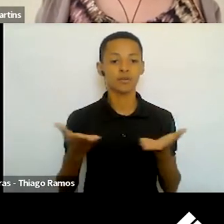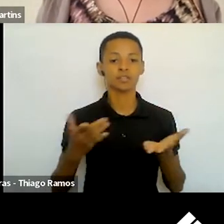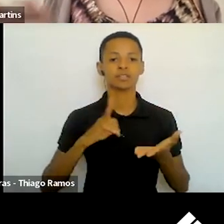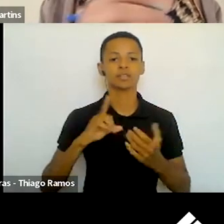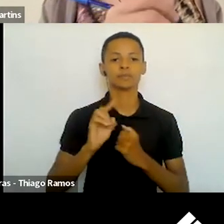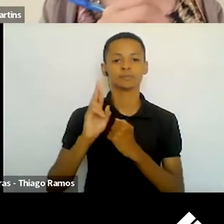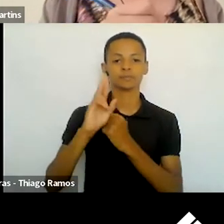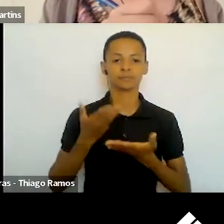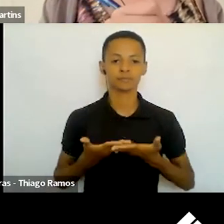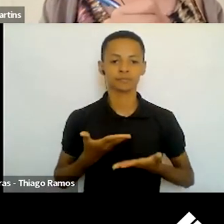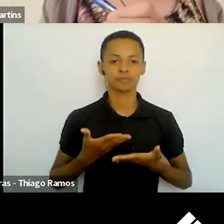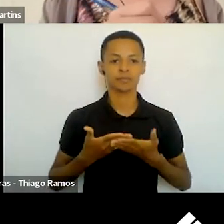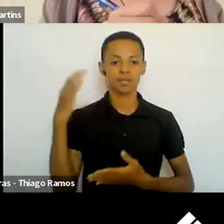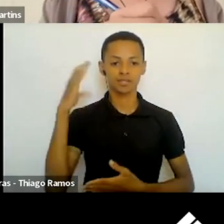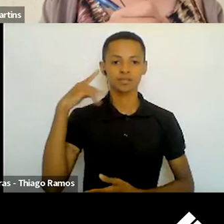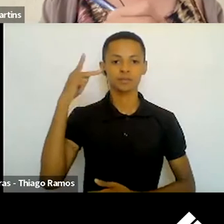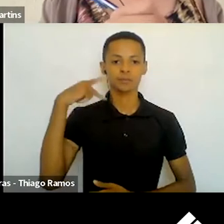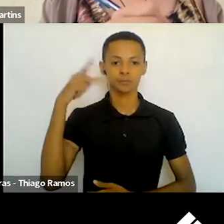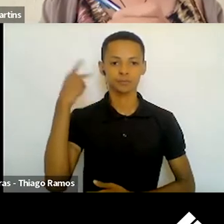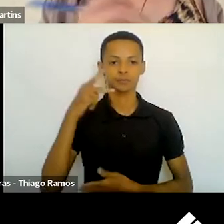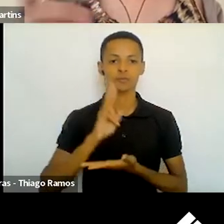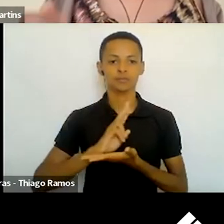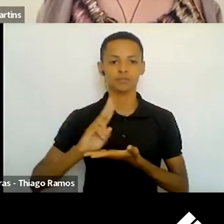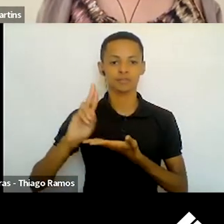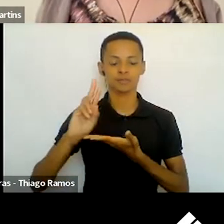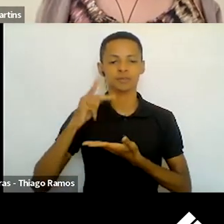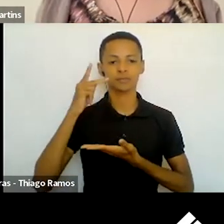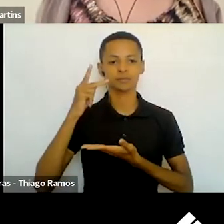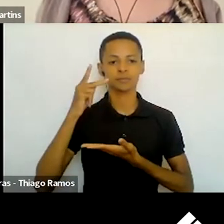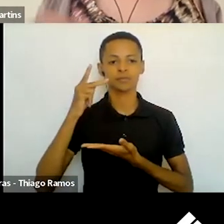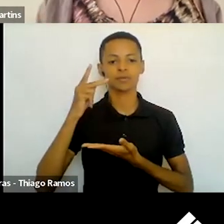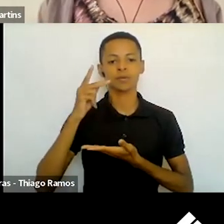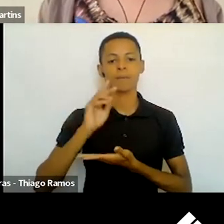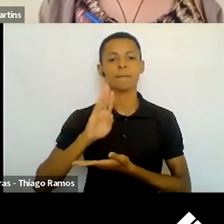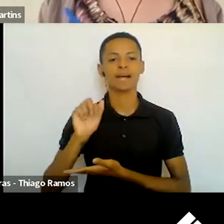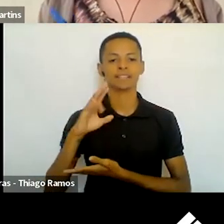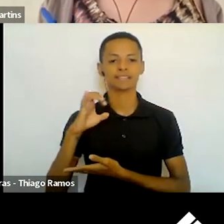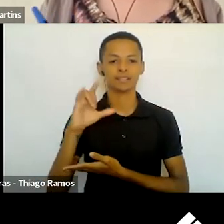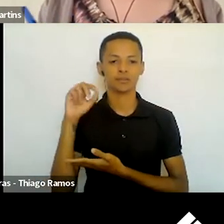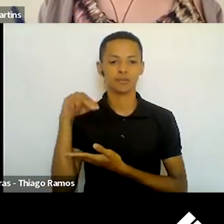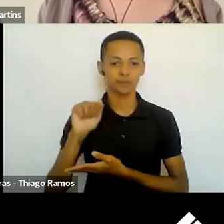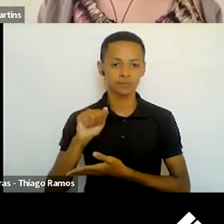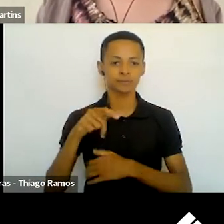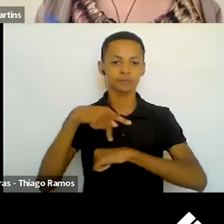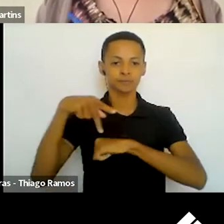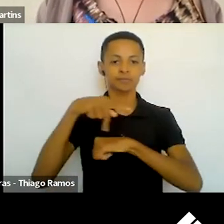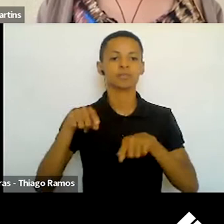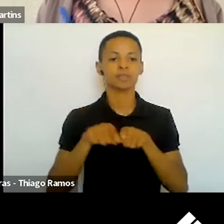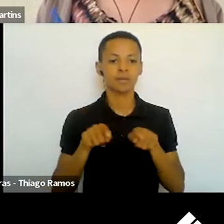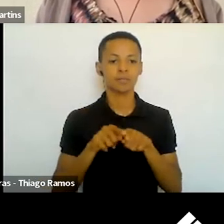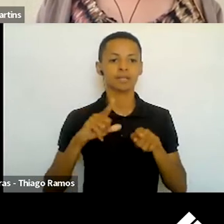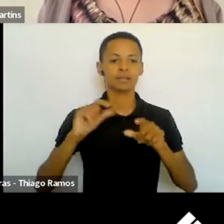doutorado em Ciências Políticas pela Universidade de Barcelona. Além de ter tido uma destacada